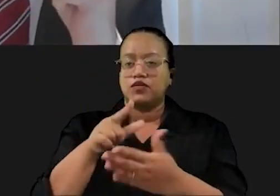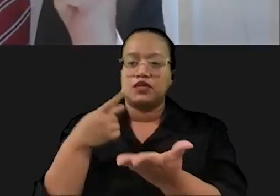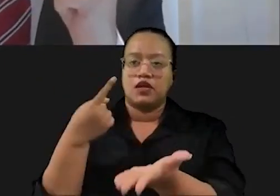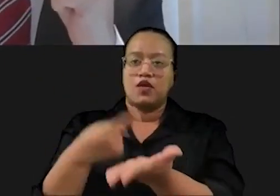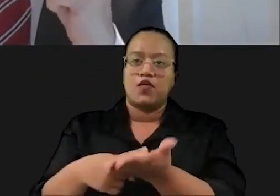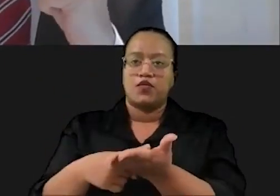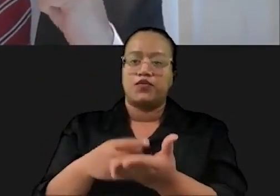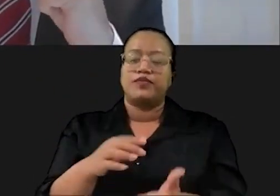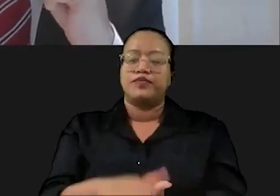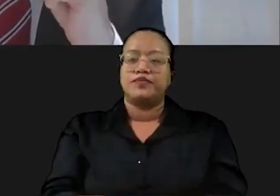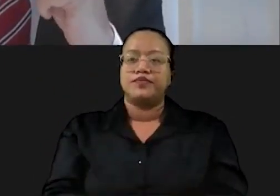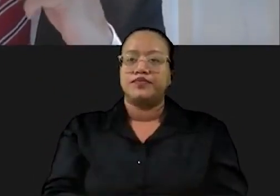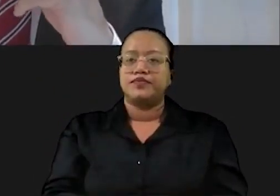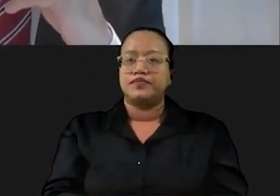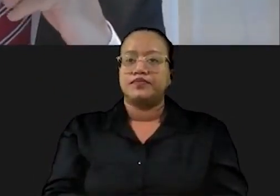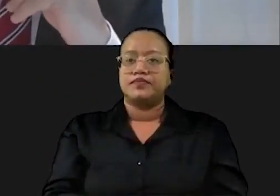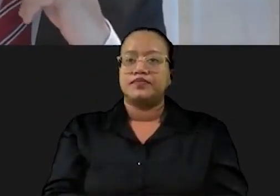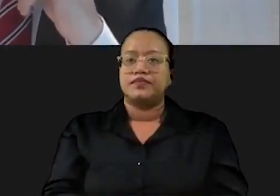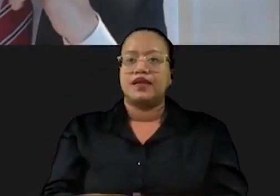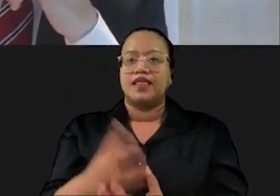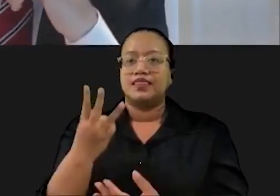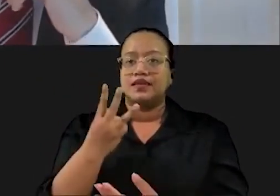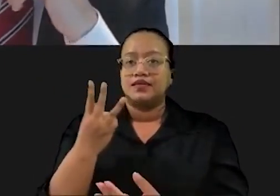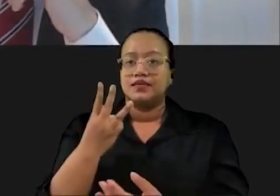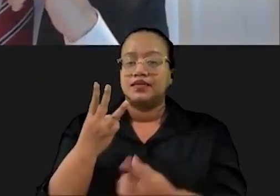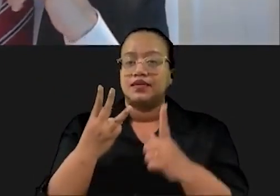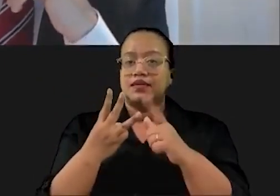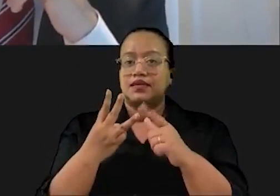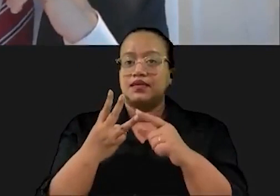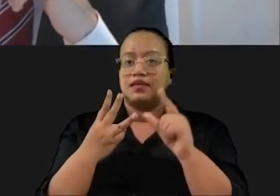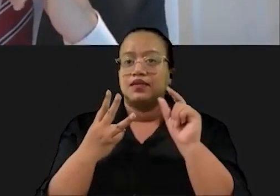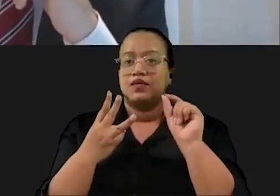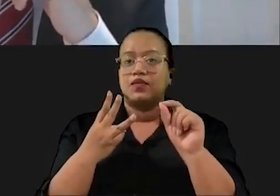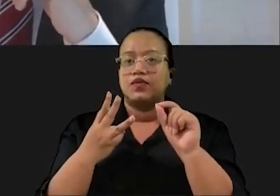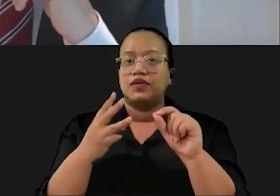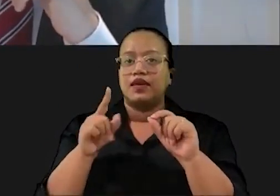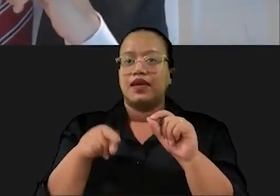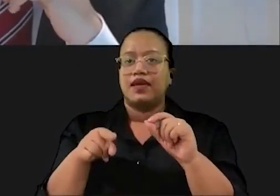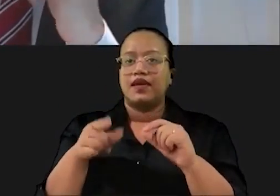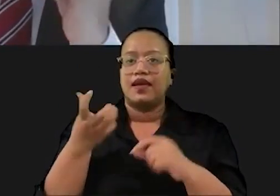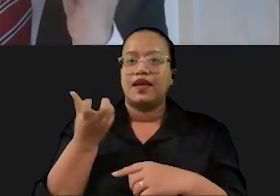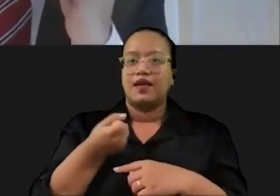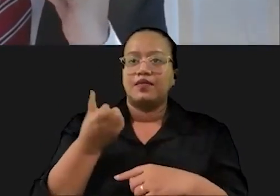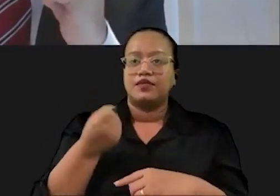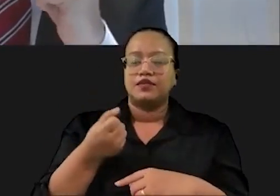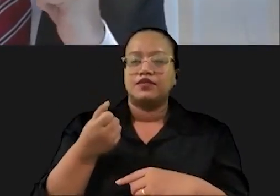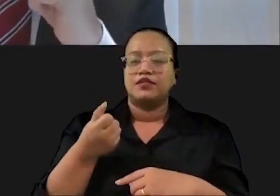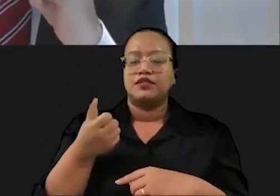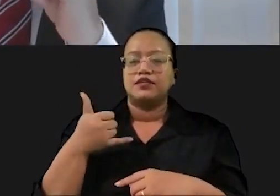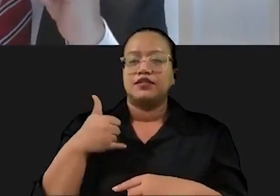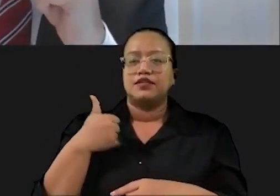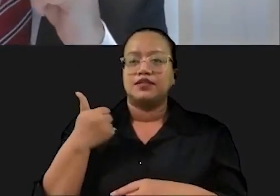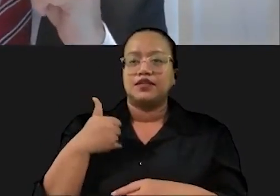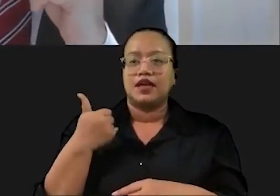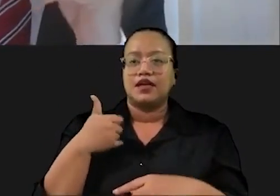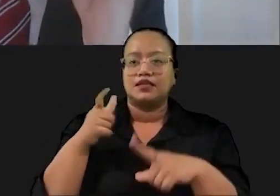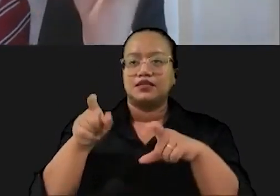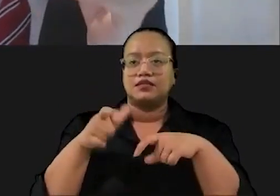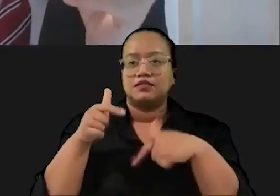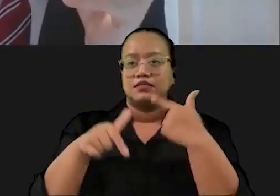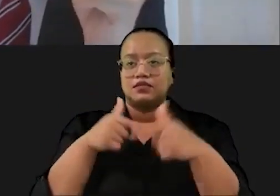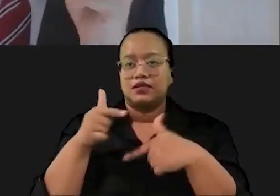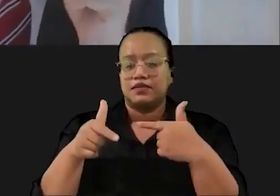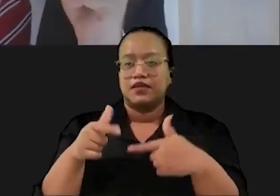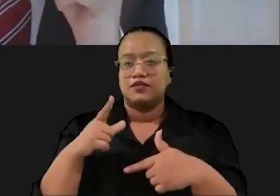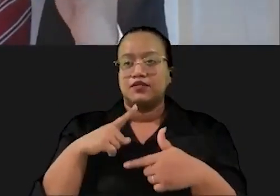rural, aposentadoria por idade, rural e híbrida. Ela tem origem ali, então, nos trabalhos do grupo temático de trabalho,